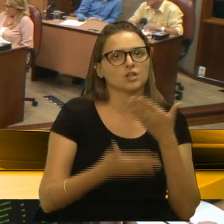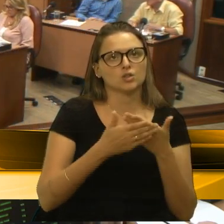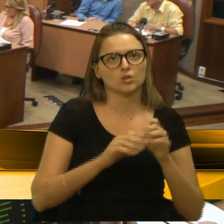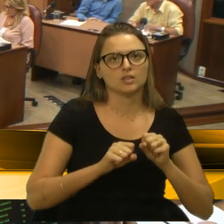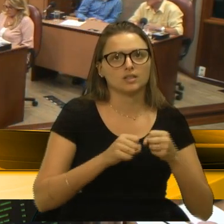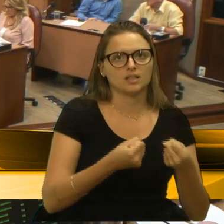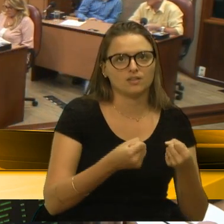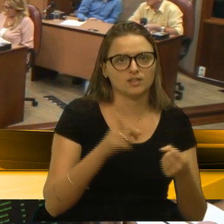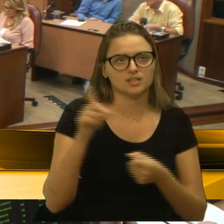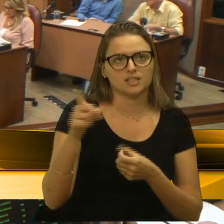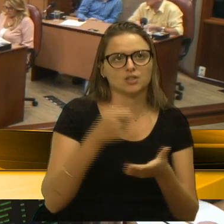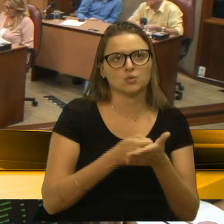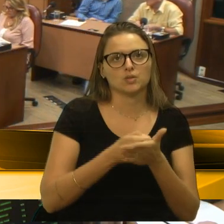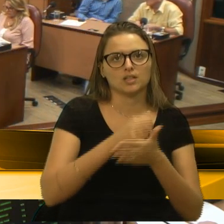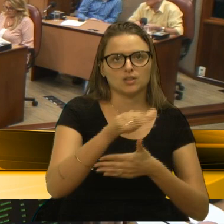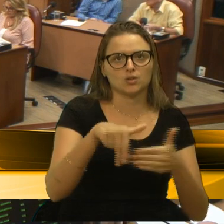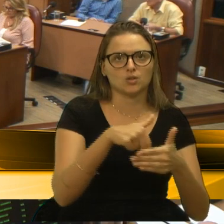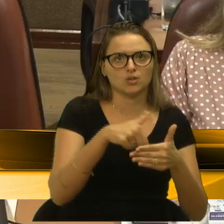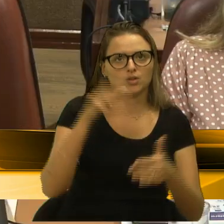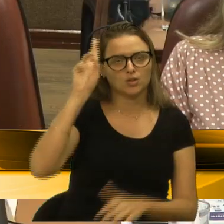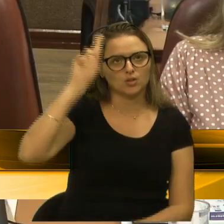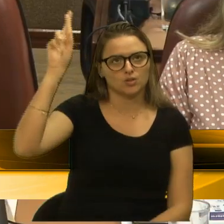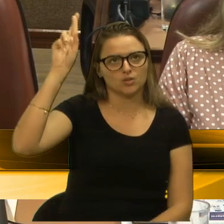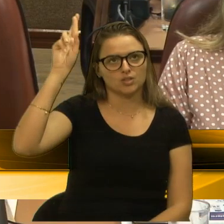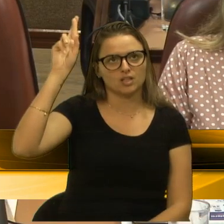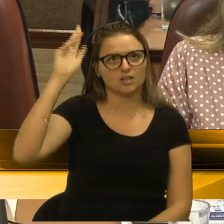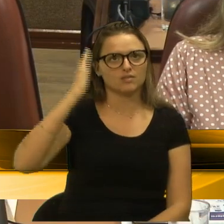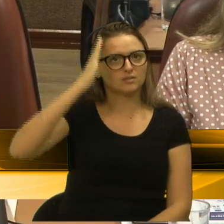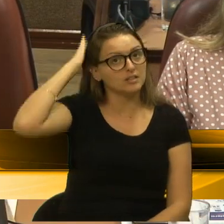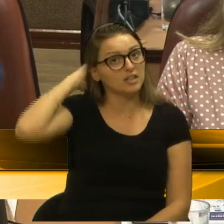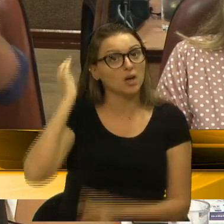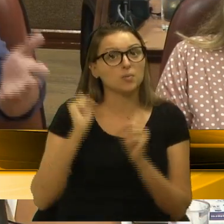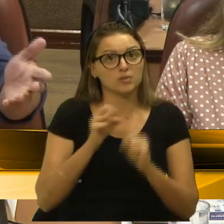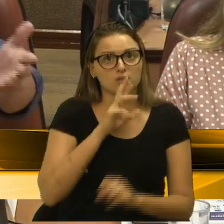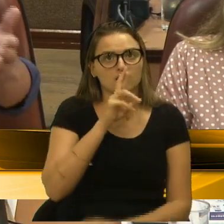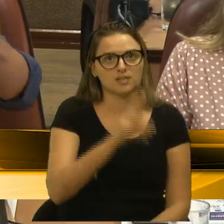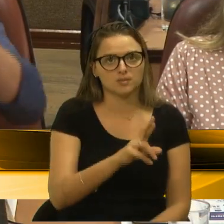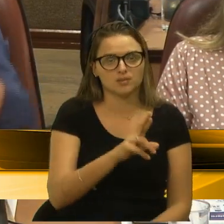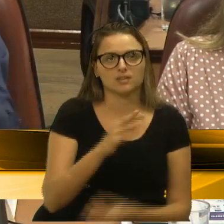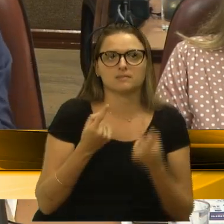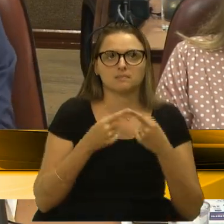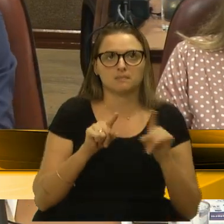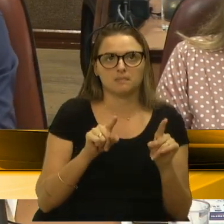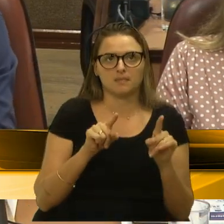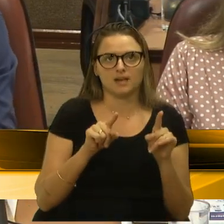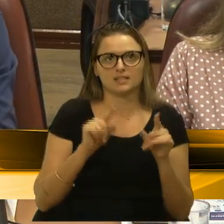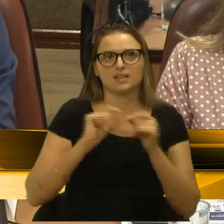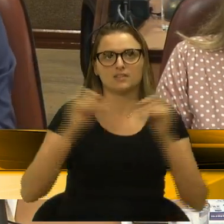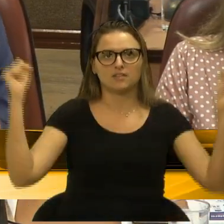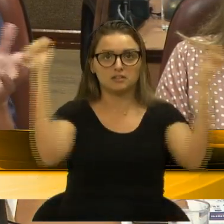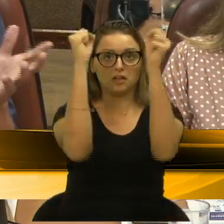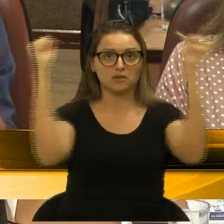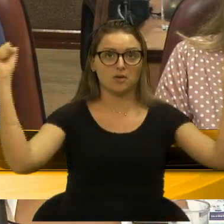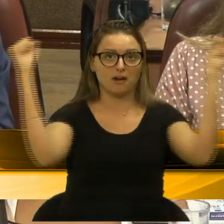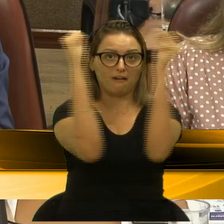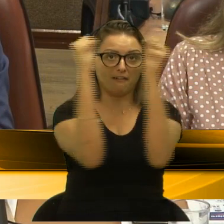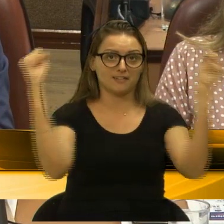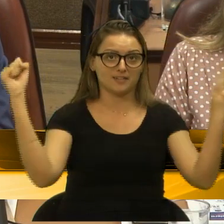Excelência fez à tribuna, o prefeito, na época, poderia ter feito e estava fazendo musculação, estava na